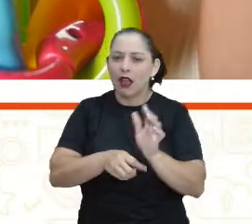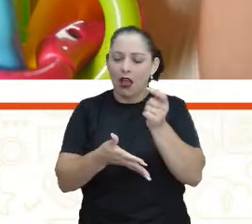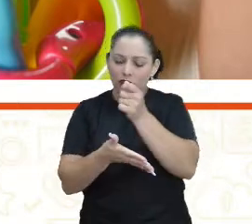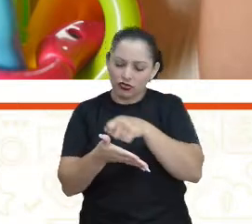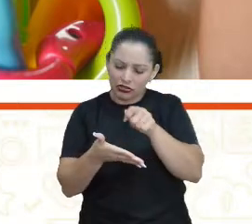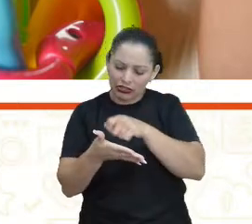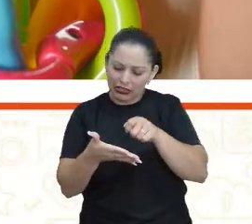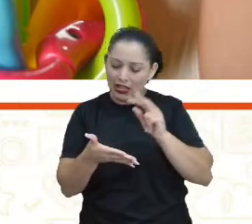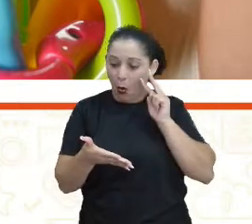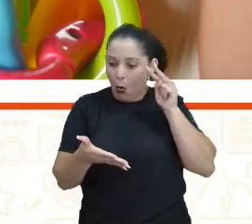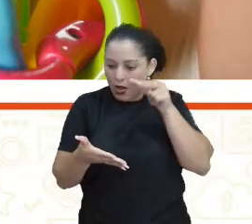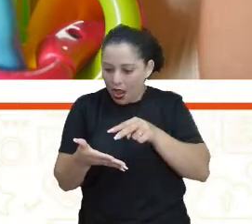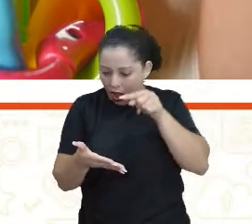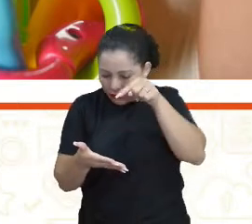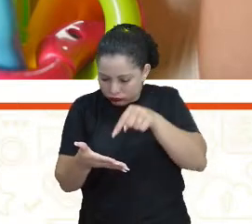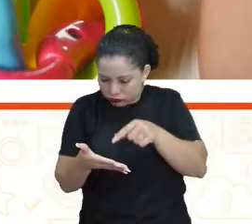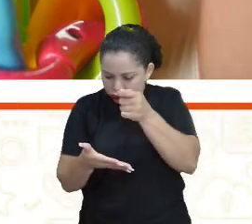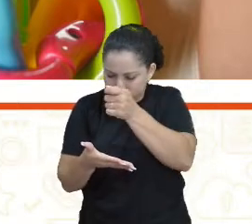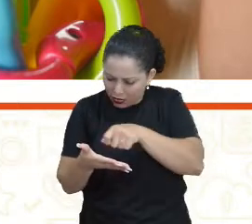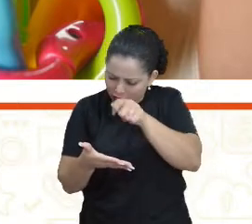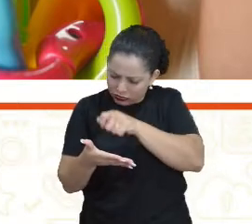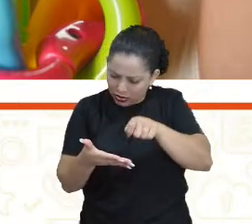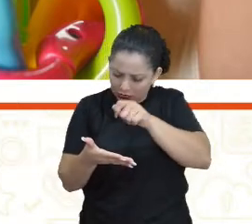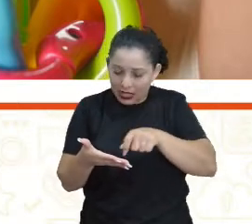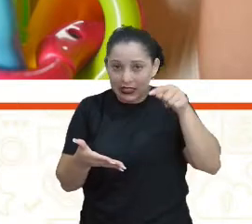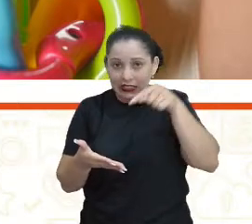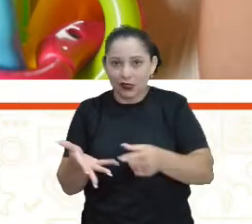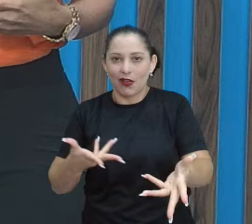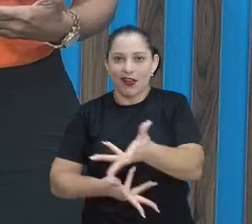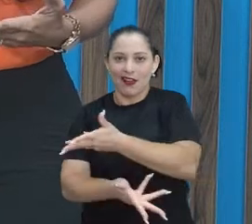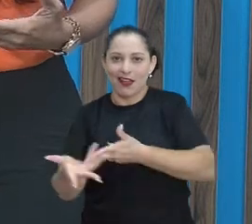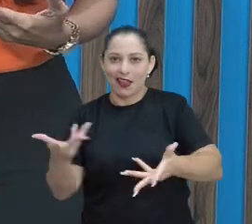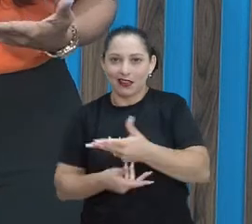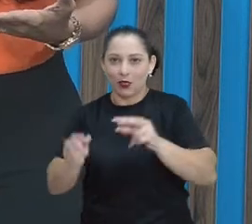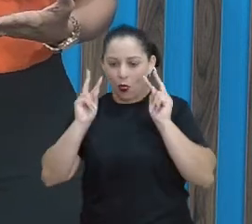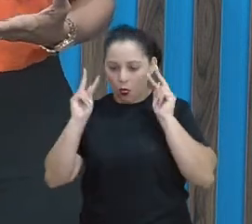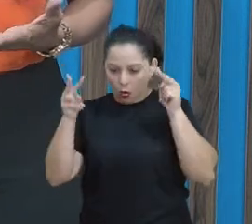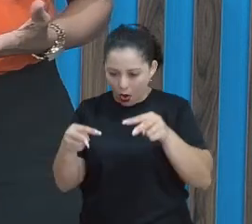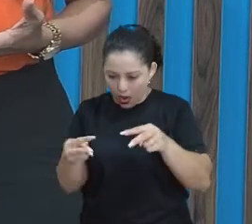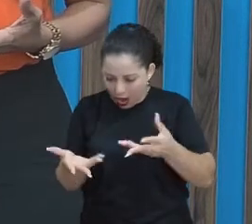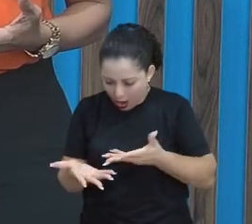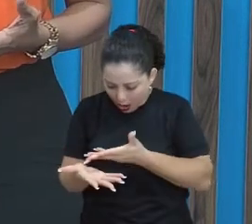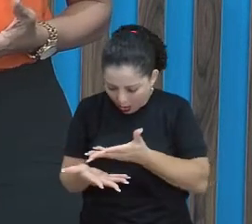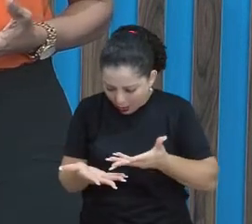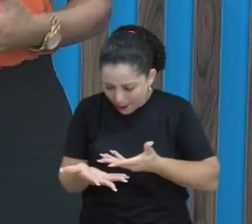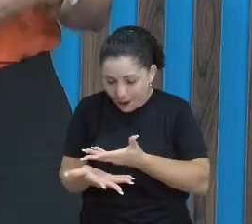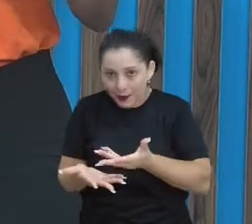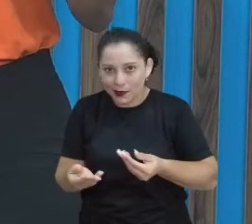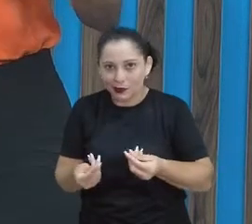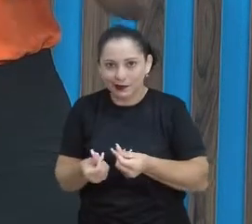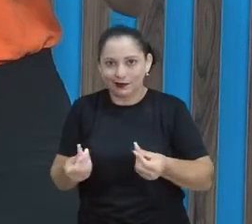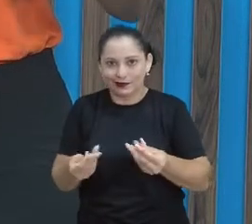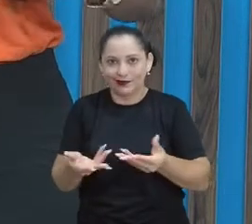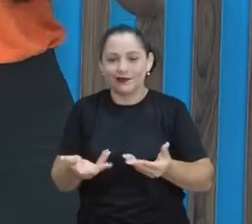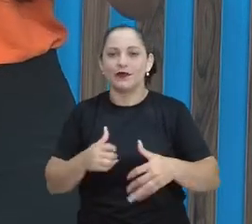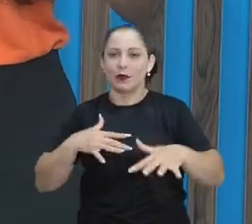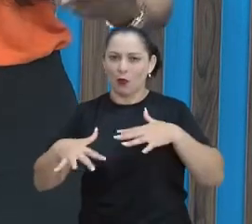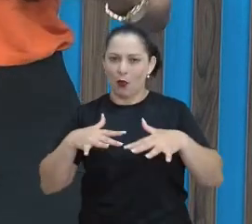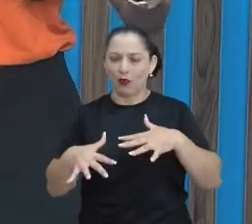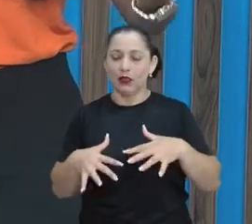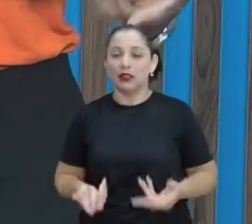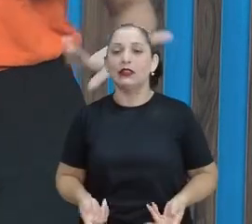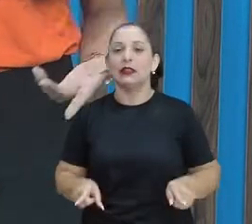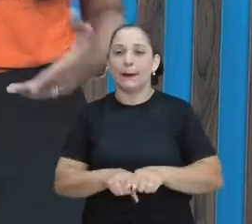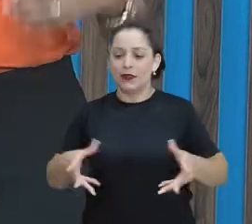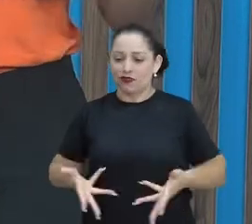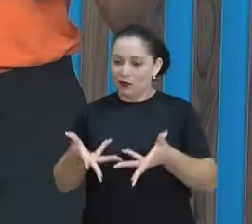olhar para o que ele está fazendo, e a gente chama dessa relação olho-mão, função visomotora. Então, a gente precisa estimular